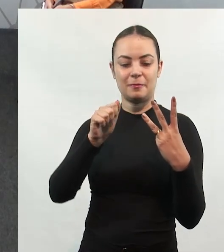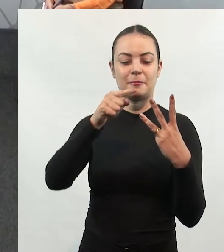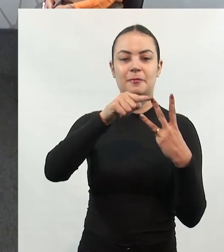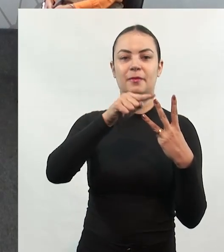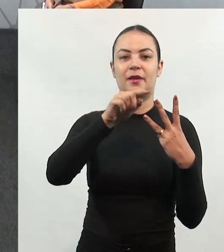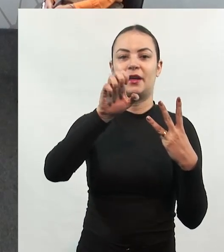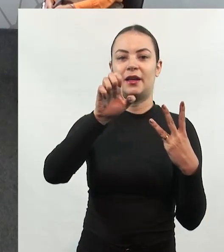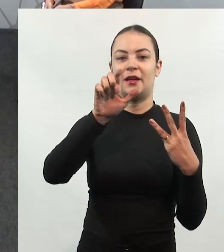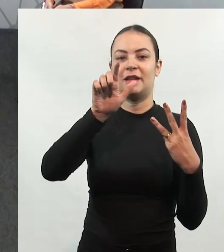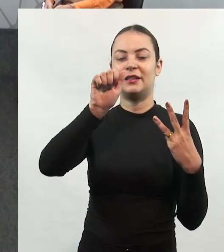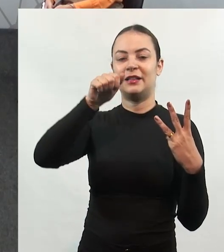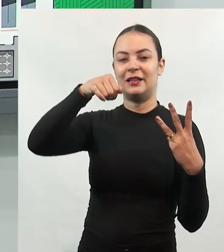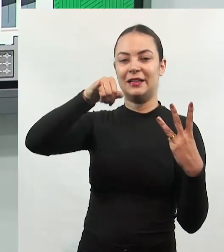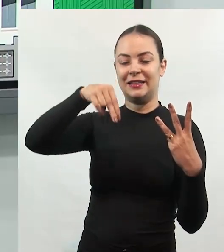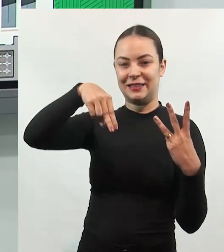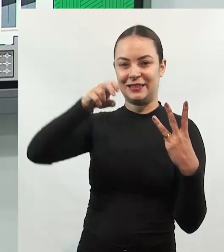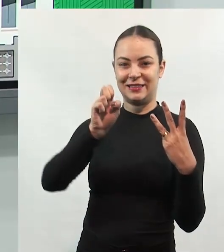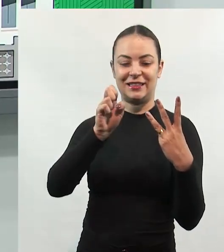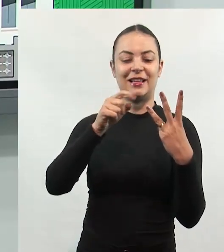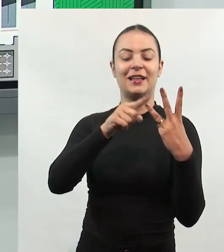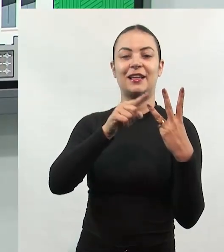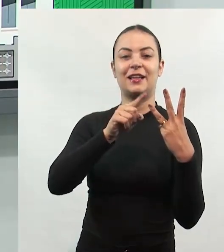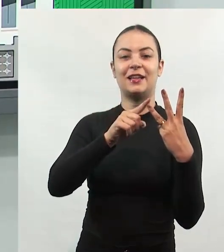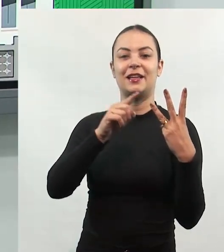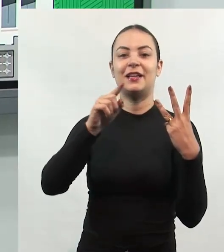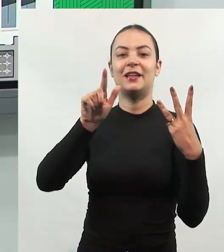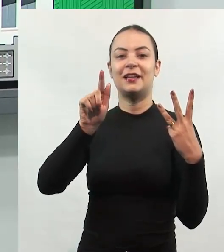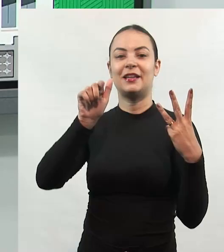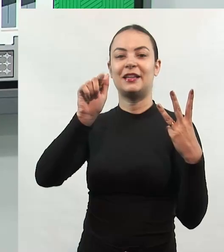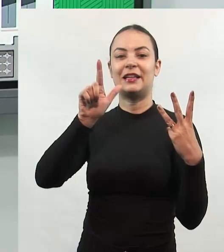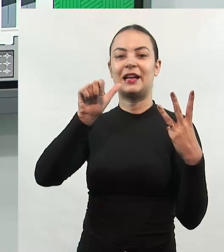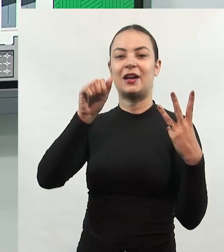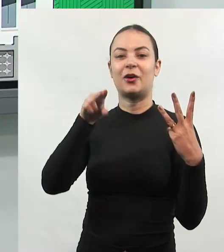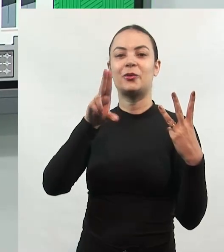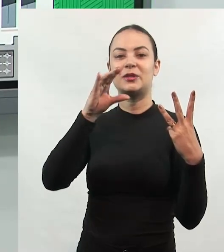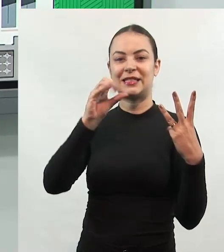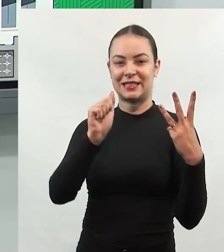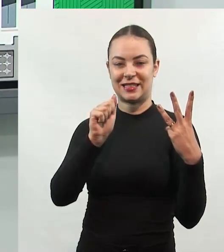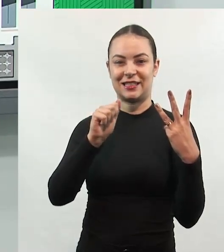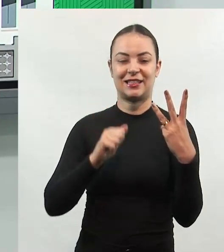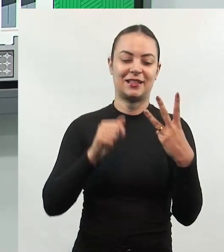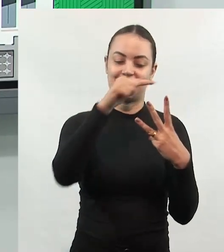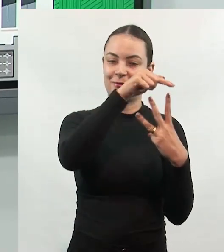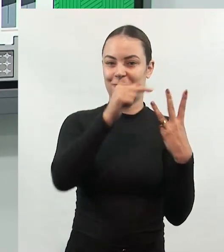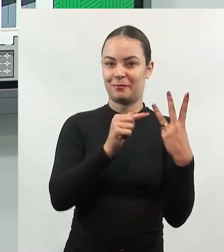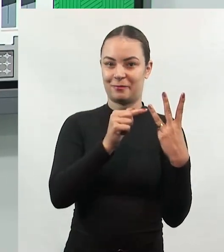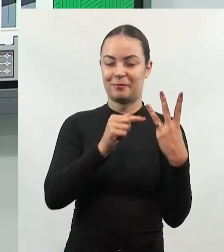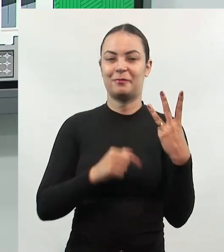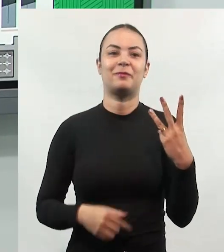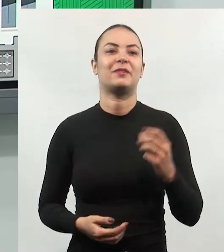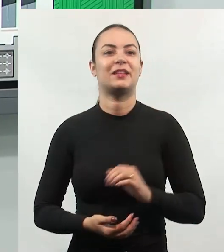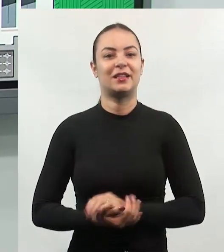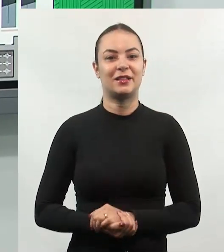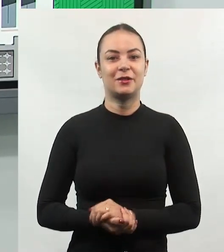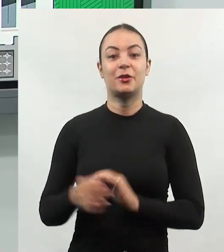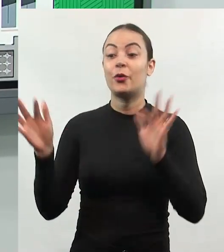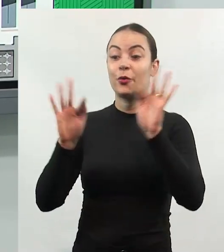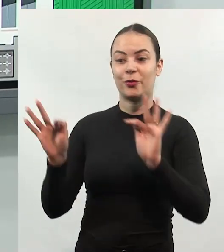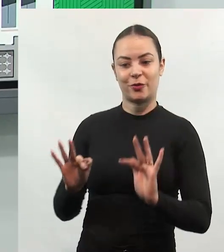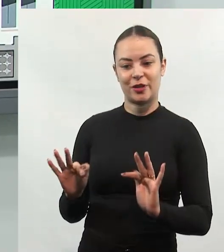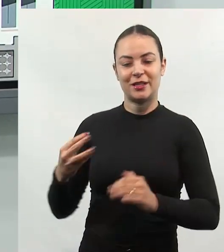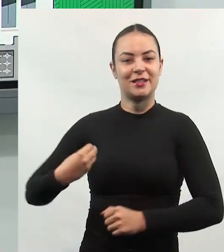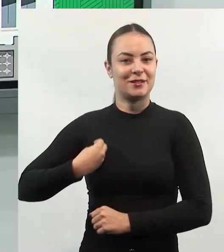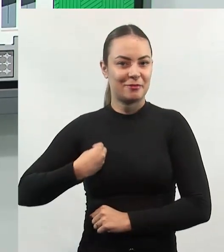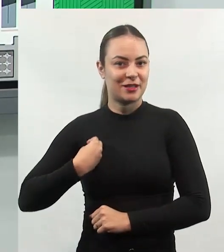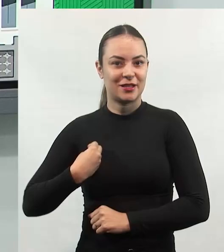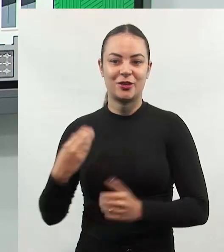aqui hoje e, de antemão, agradeço em nome do nosso campus pela colaboração de todas vocês. Agora eu gostaria